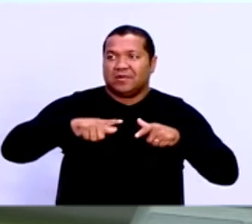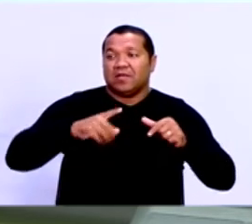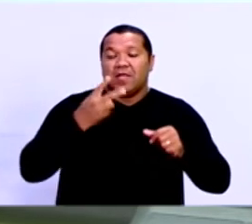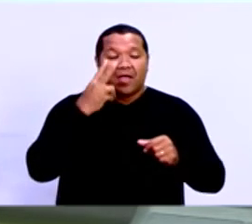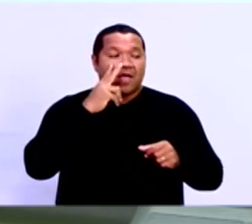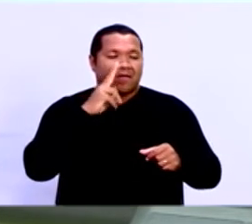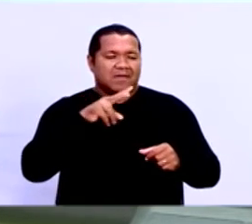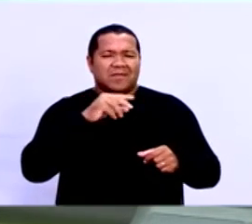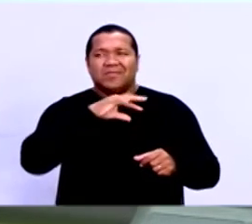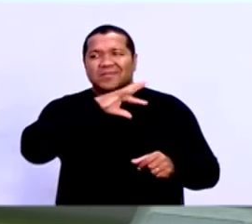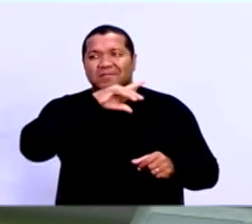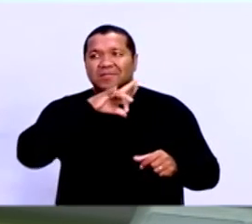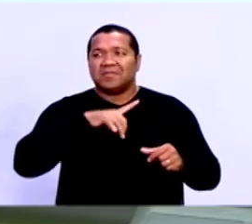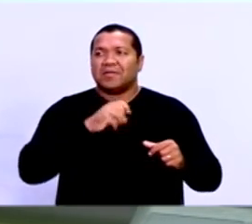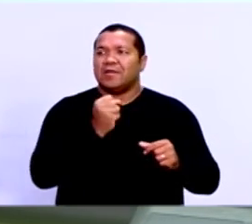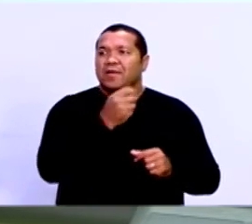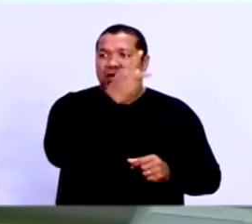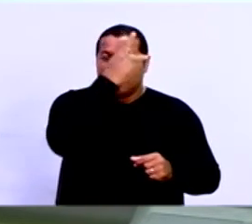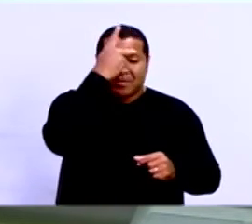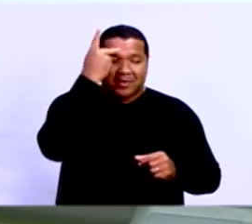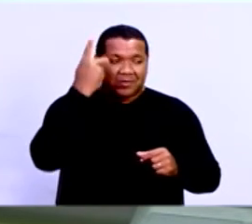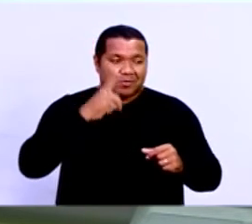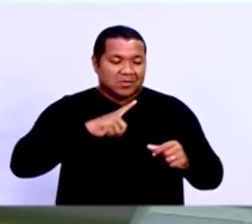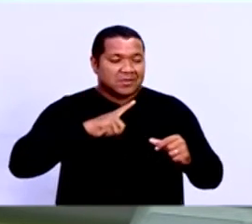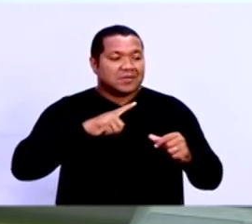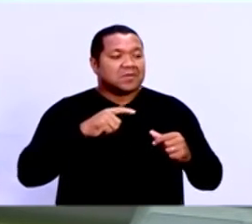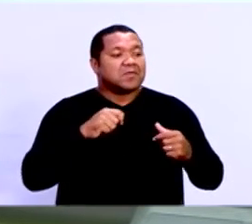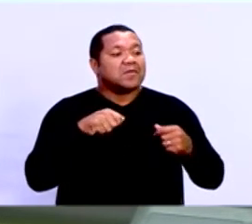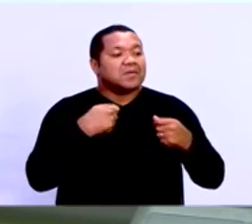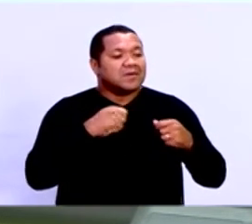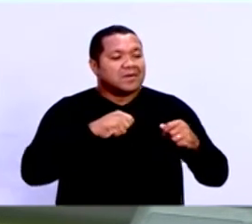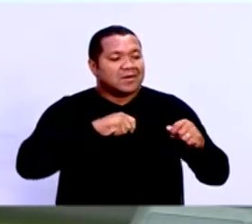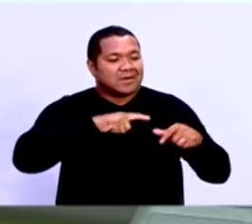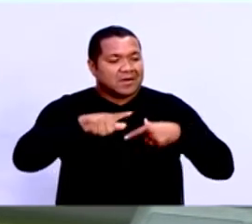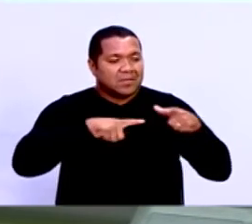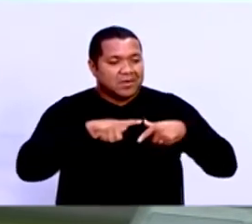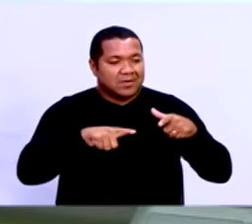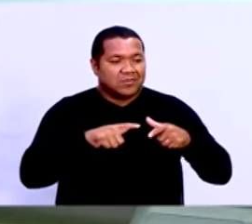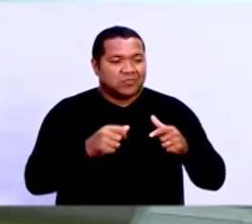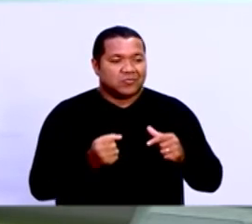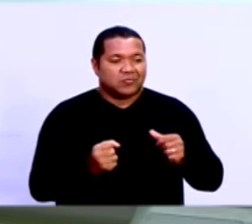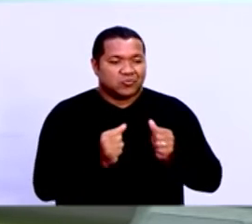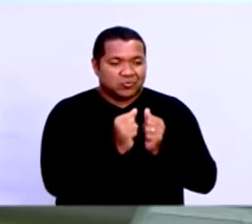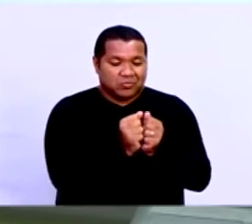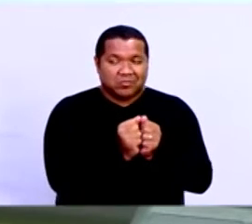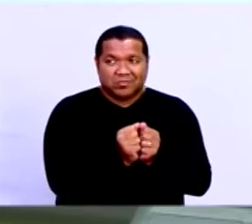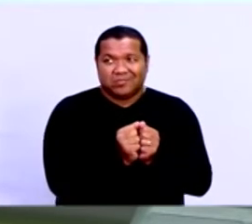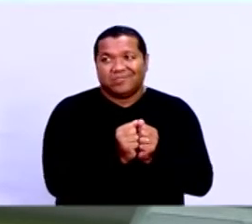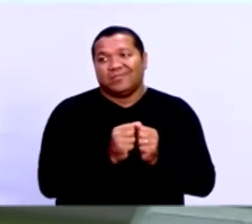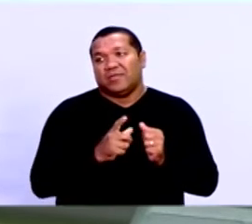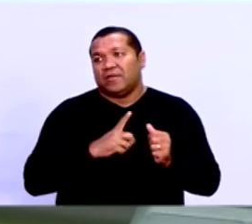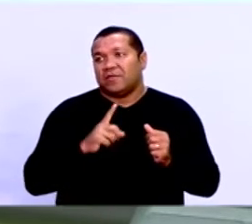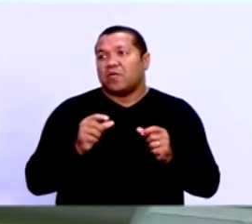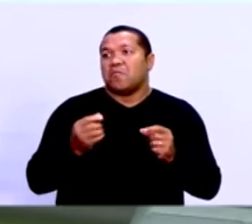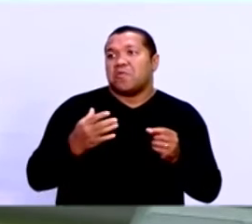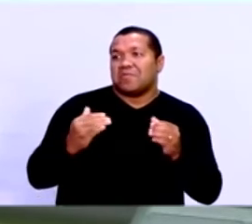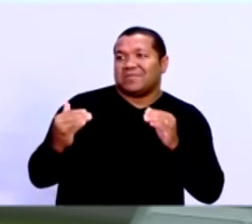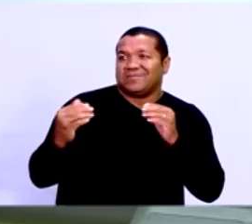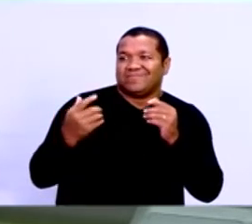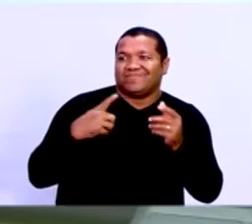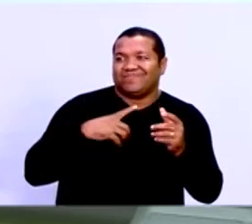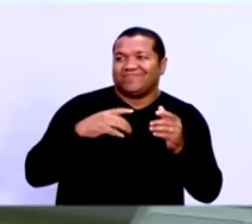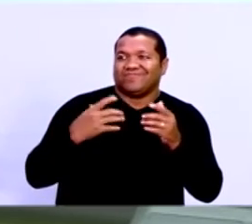coisa é que ninguém sabe aonde parou que então o ideal é que seja um pra fazer todo o desenvolvimento